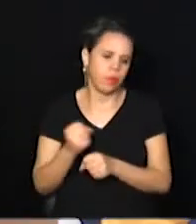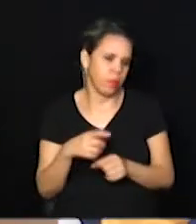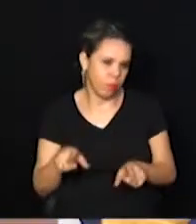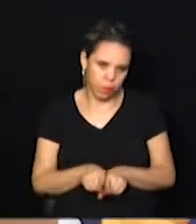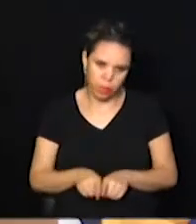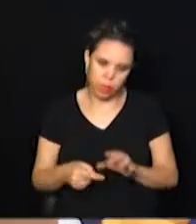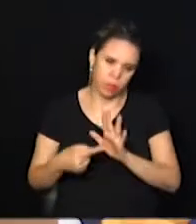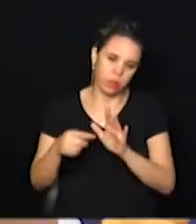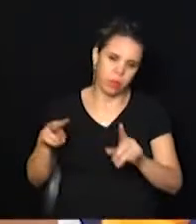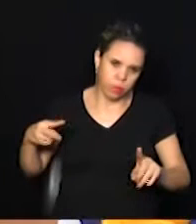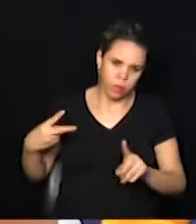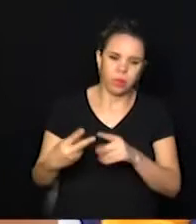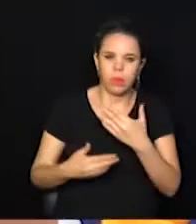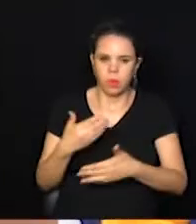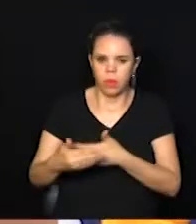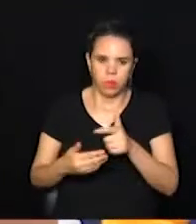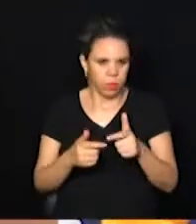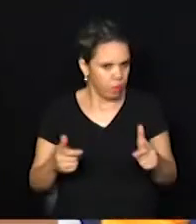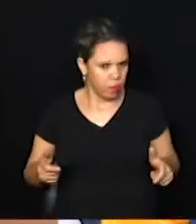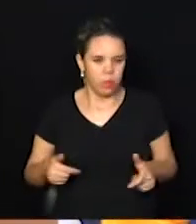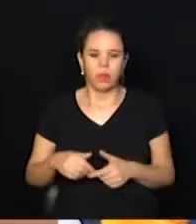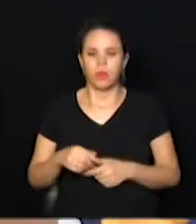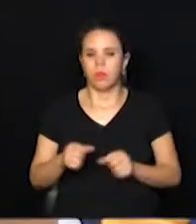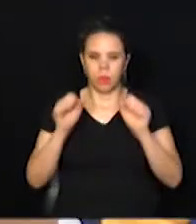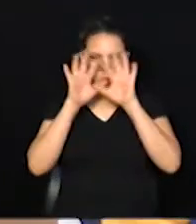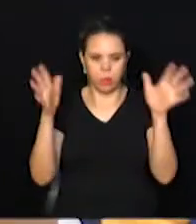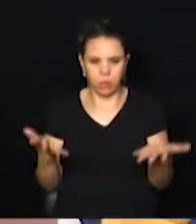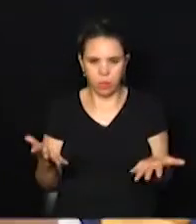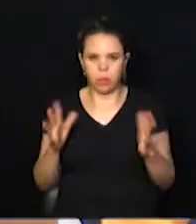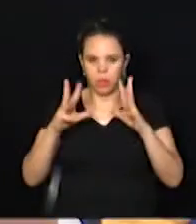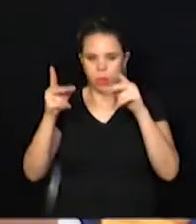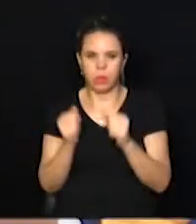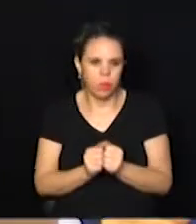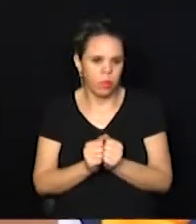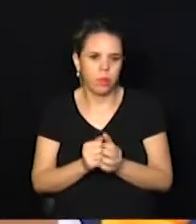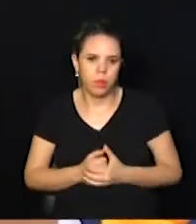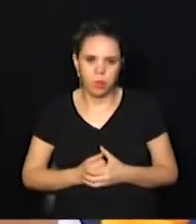a perspectiva que, cada vez de maneira mais nítida, ela ia ficar para todas e todos nós.